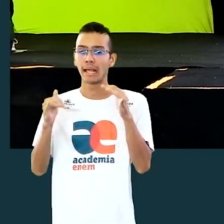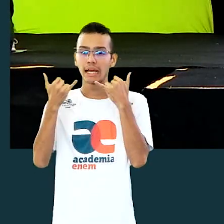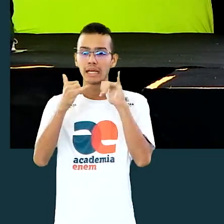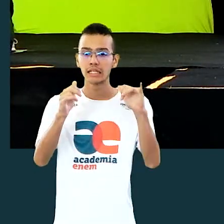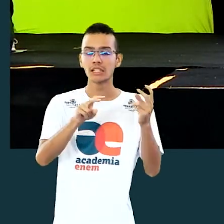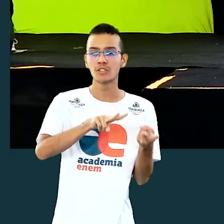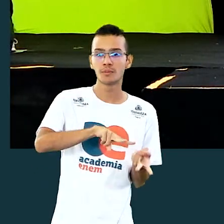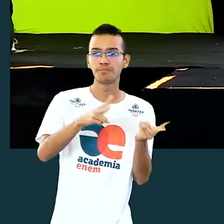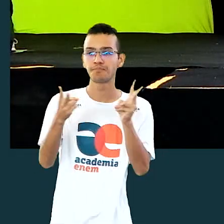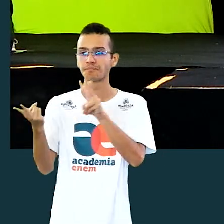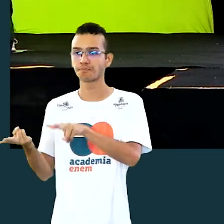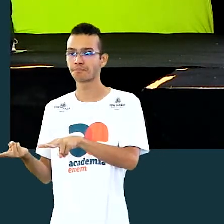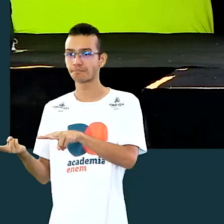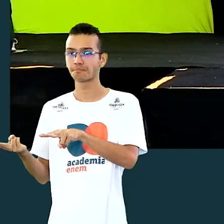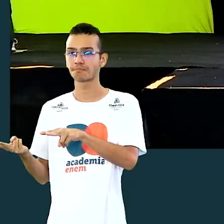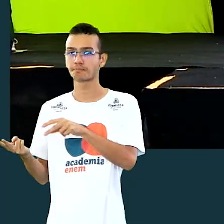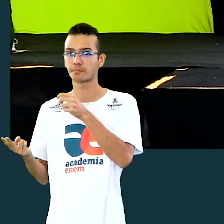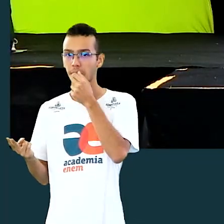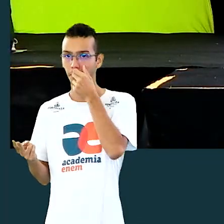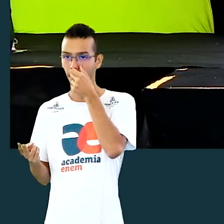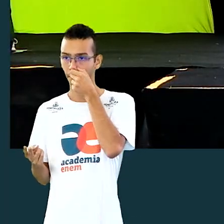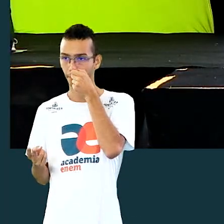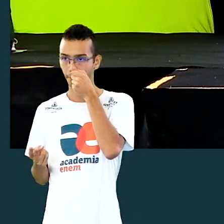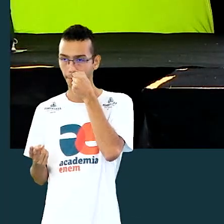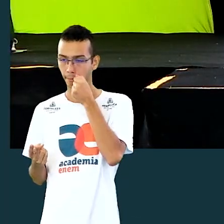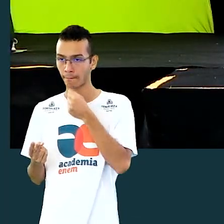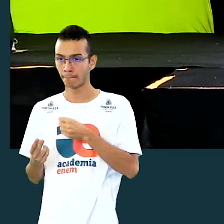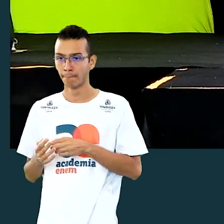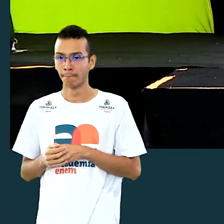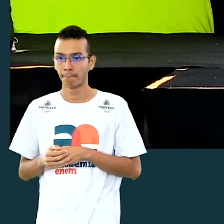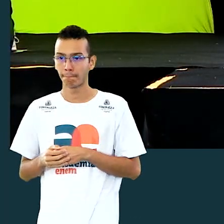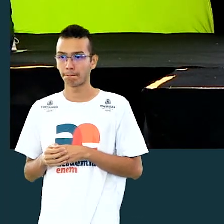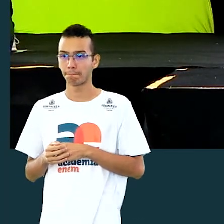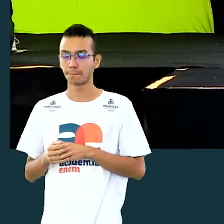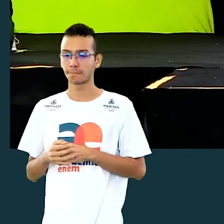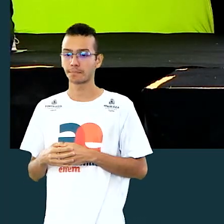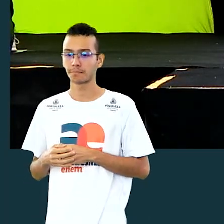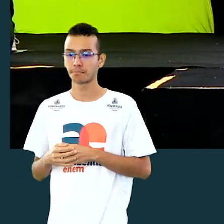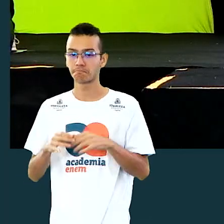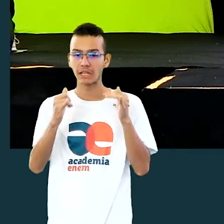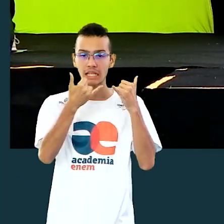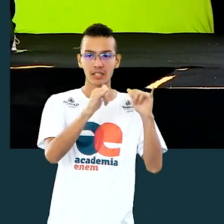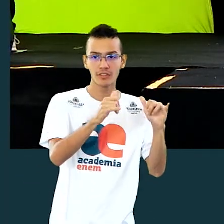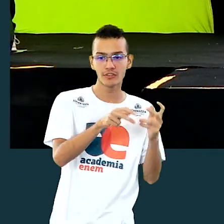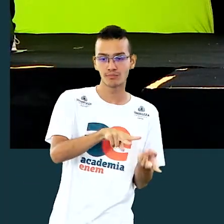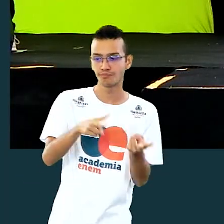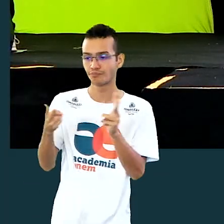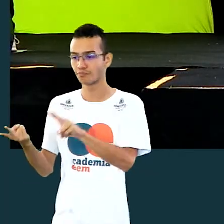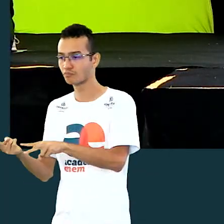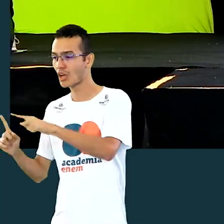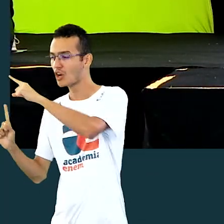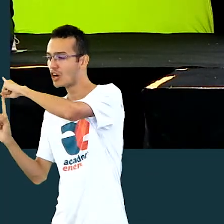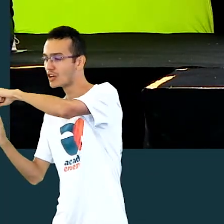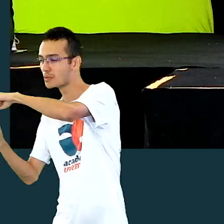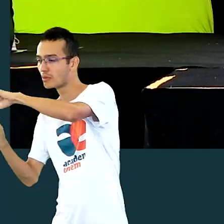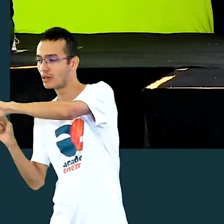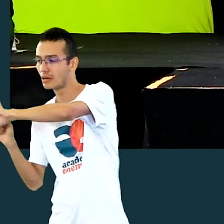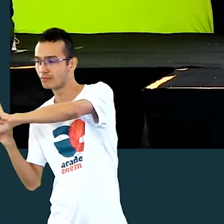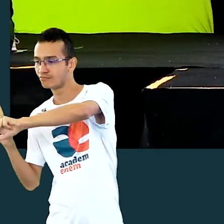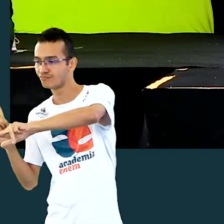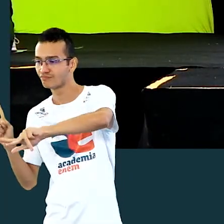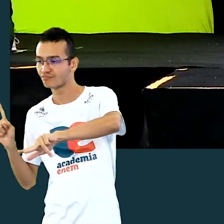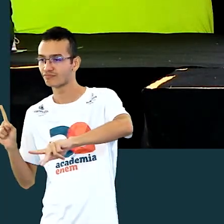energia elétrica em outros tipos de energia a uma taxa